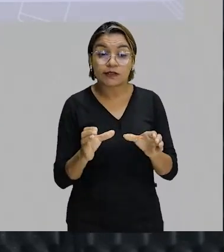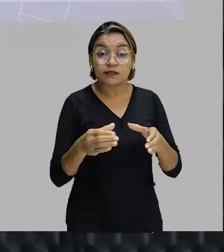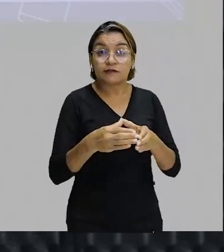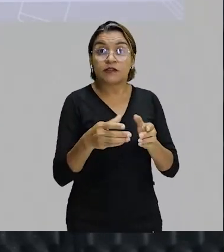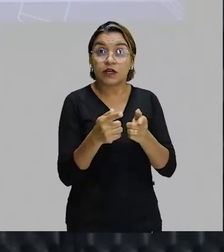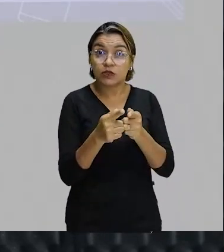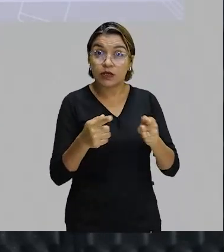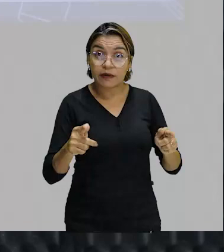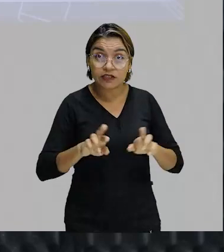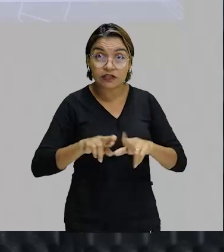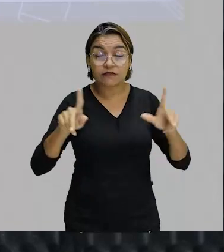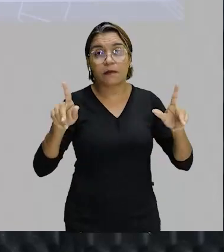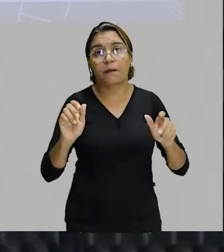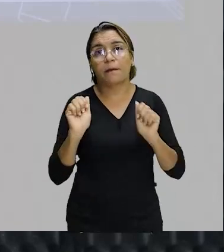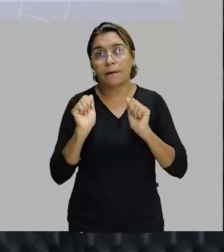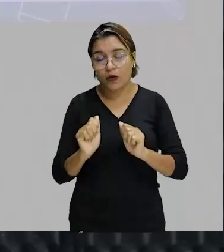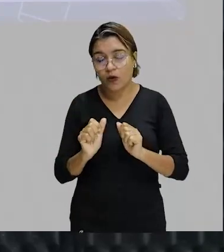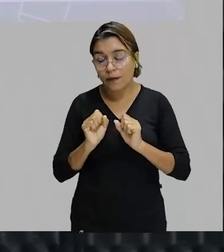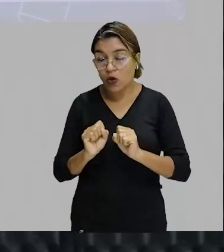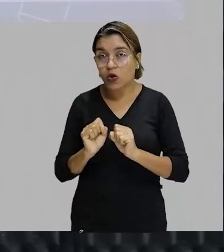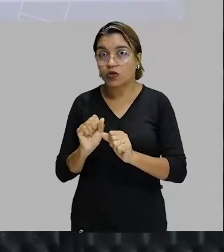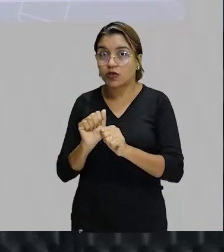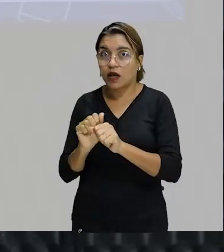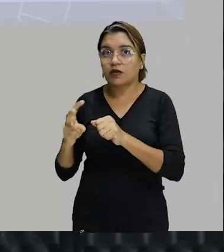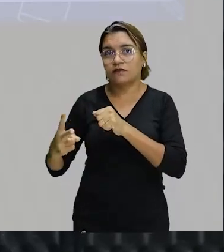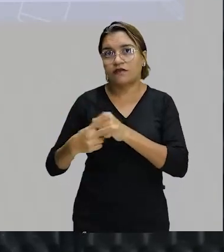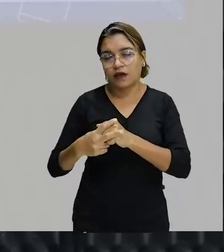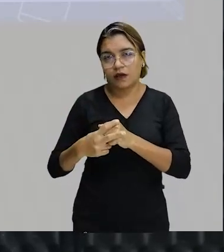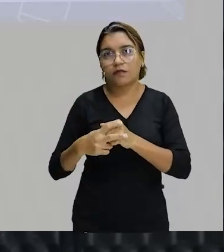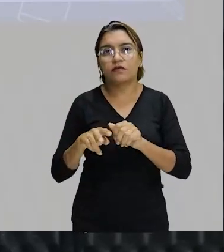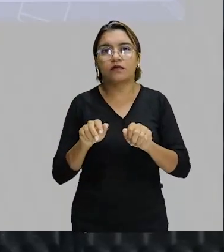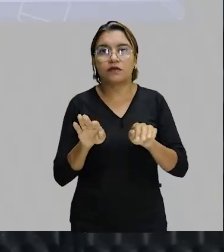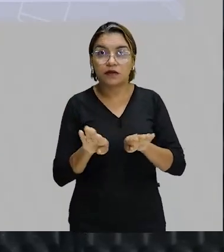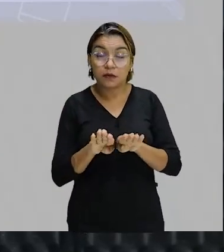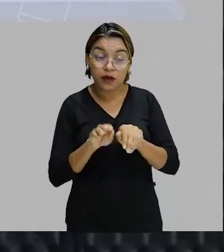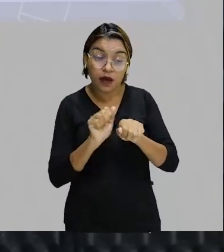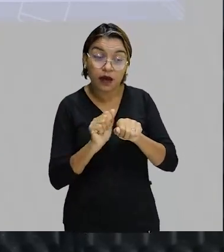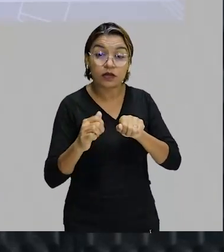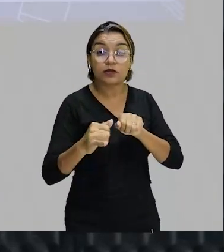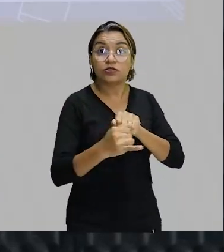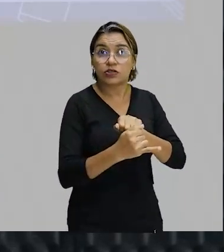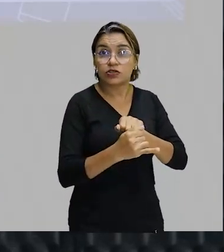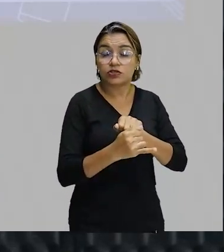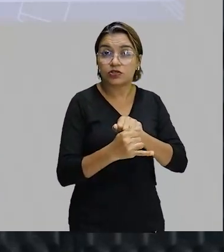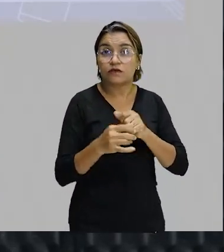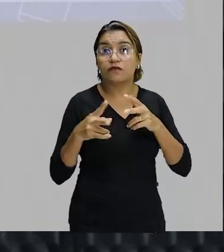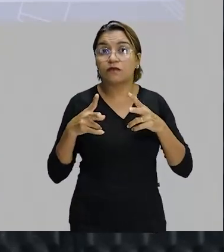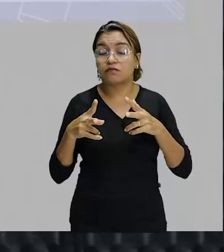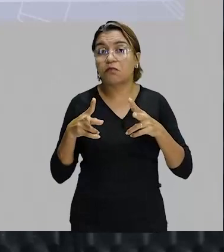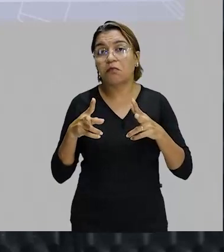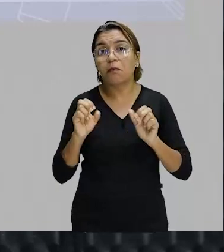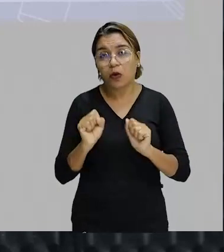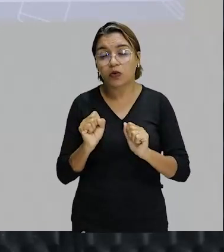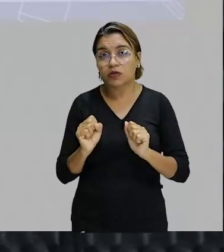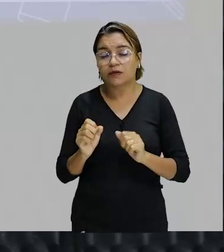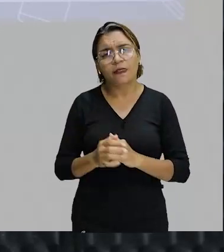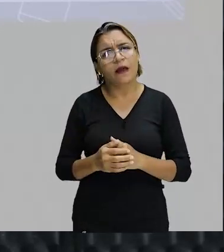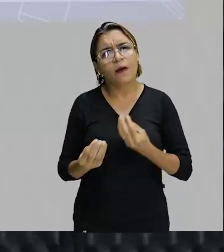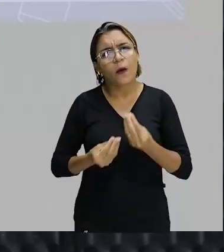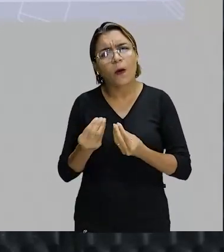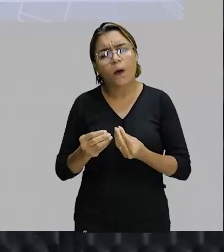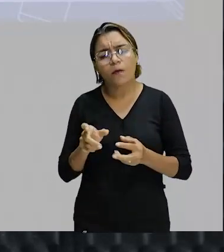diferentes. Ele pode ser um advérbio ou ele pode ser um adjetivo. Então, como é que eu vou saber, professora, a diferença entre um e